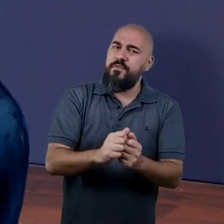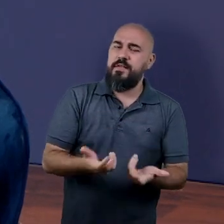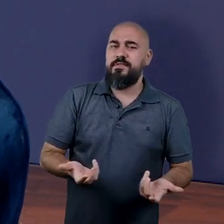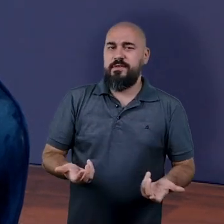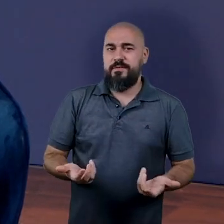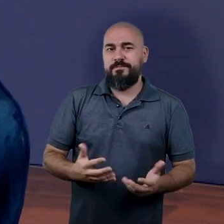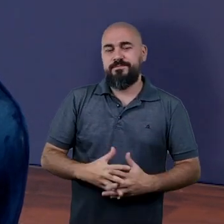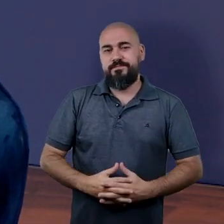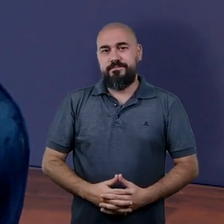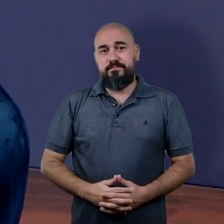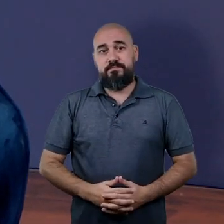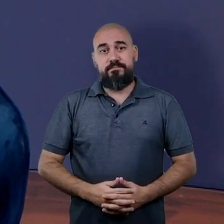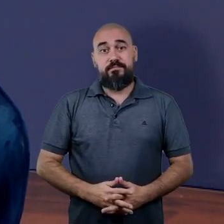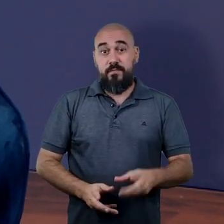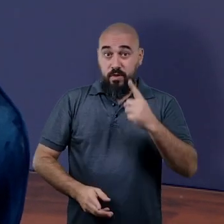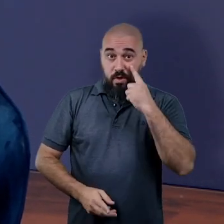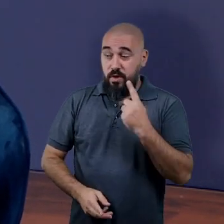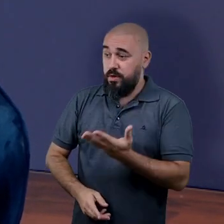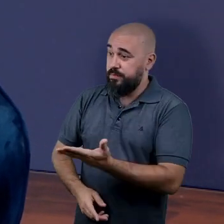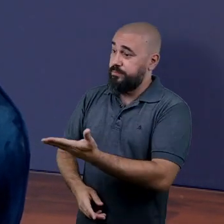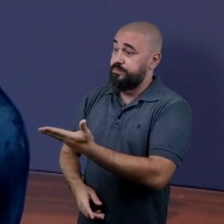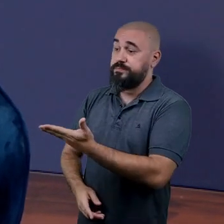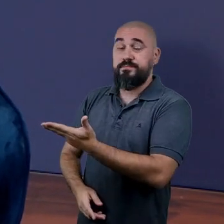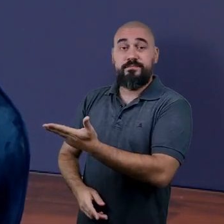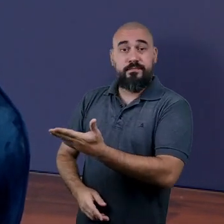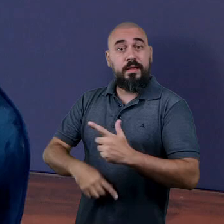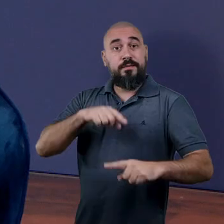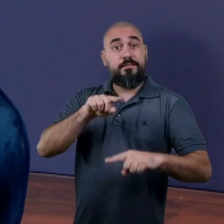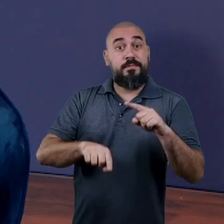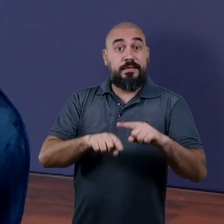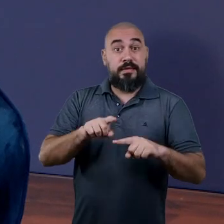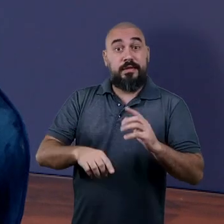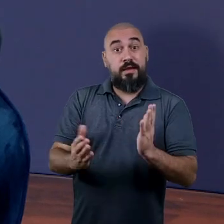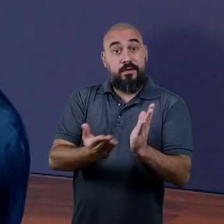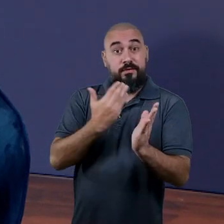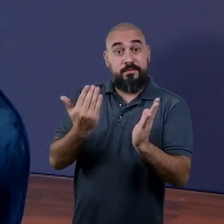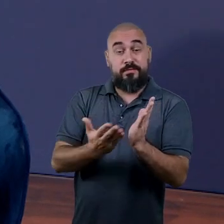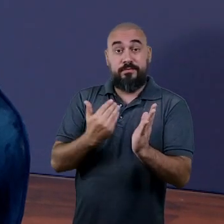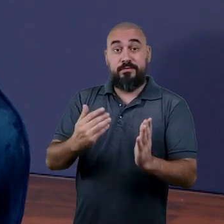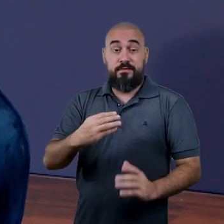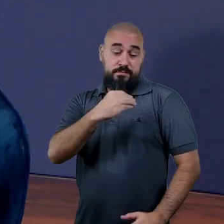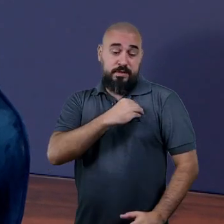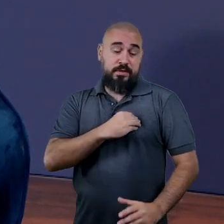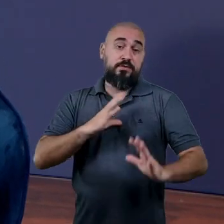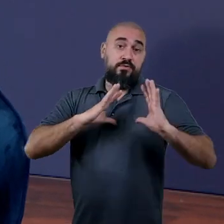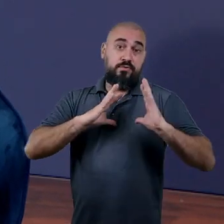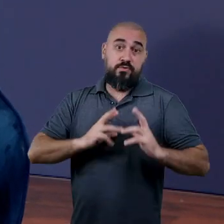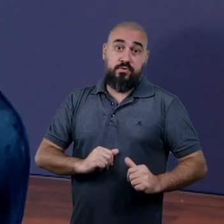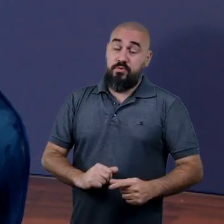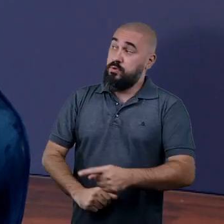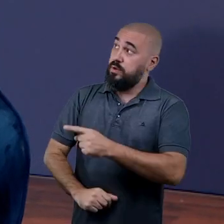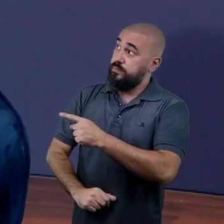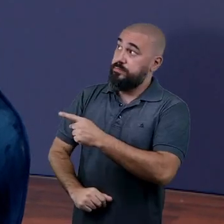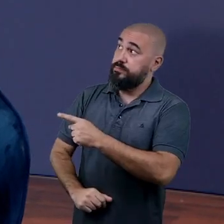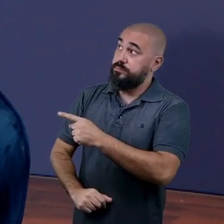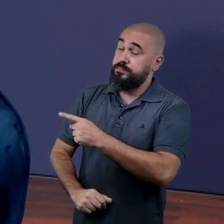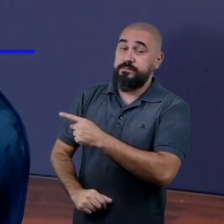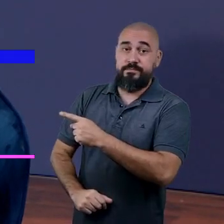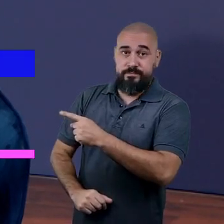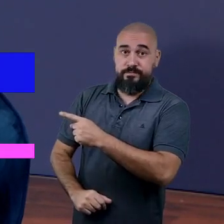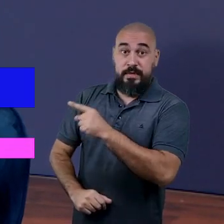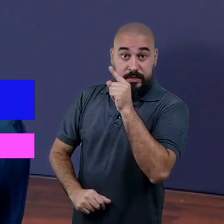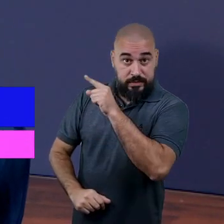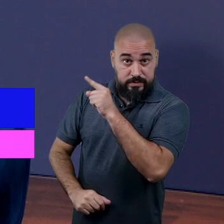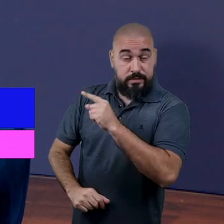tenho a revista A Cura do Pecado. Esse é um material que você pode receber gratuitamente como parte da